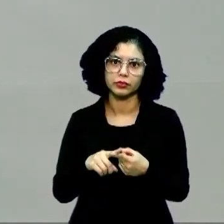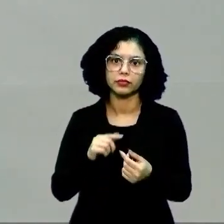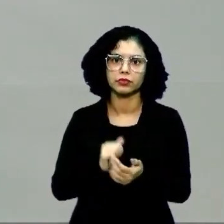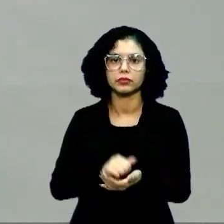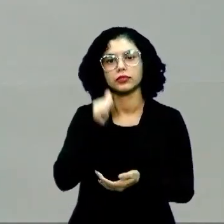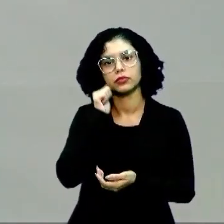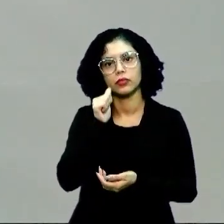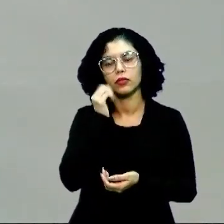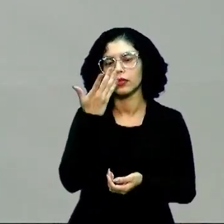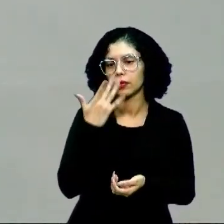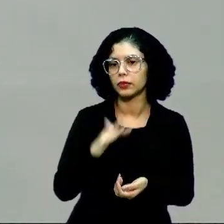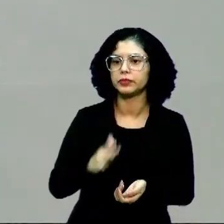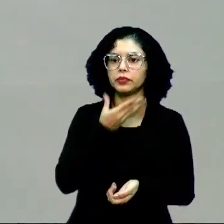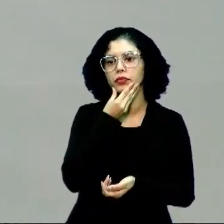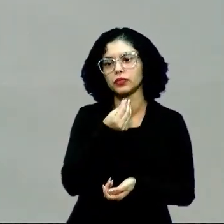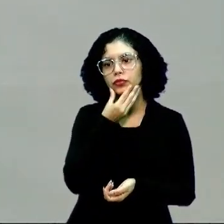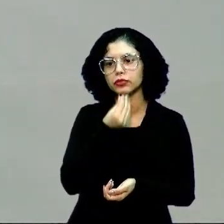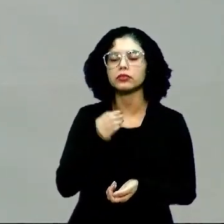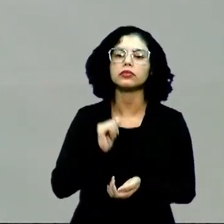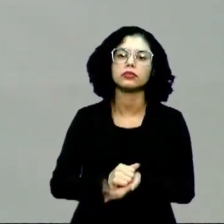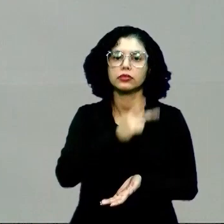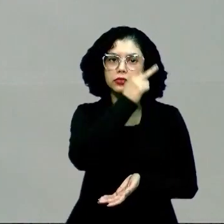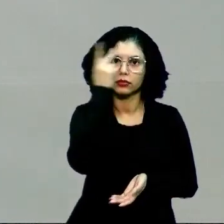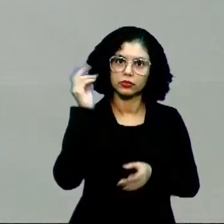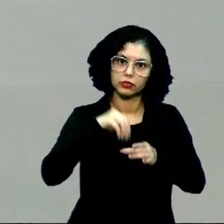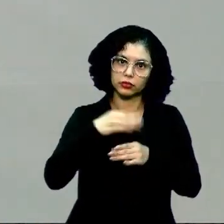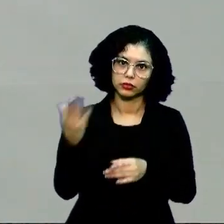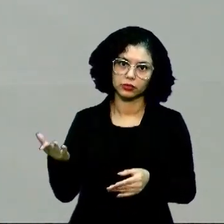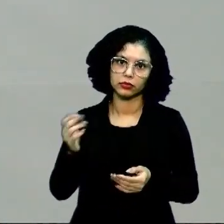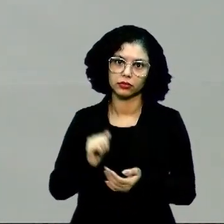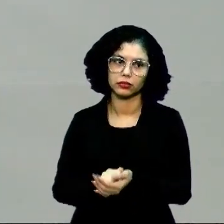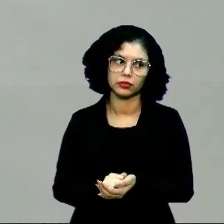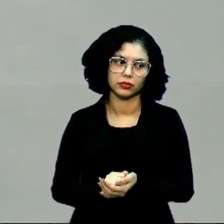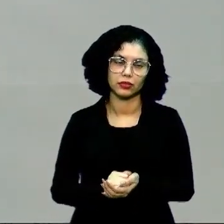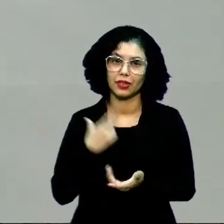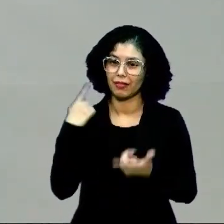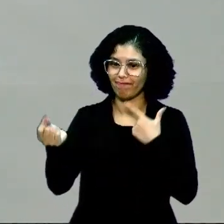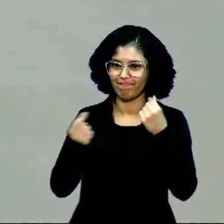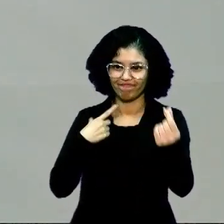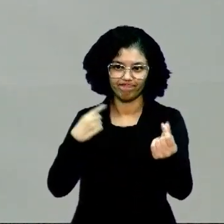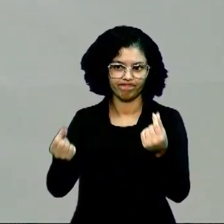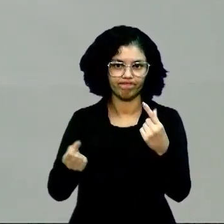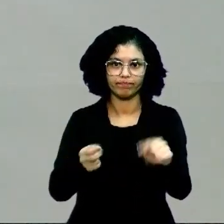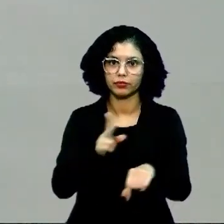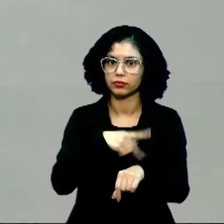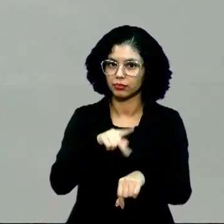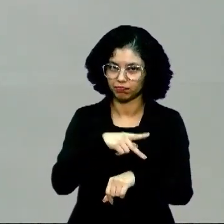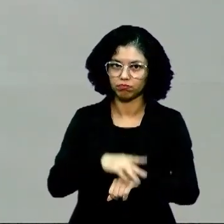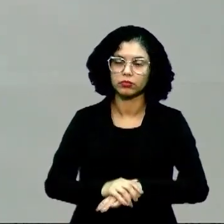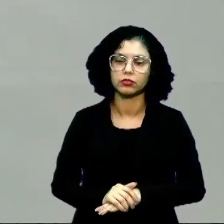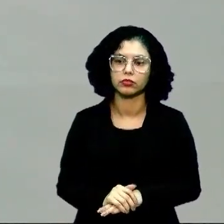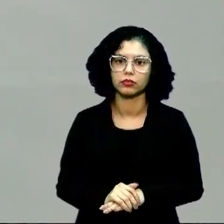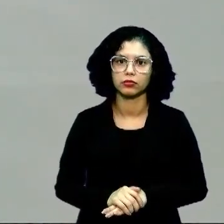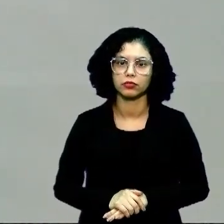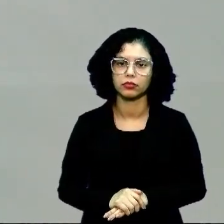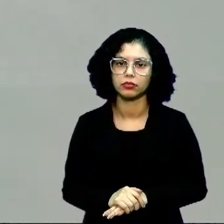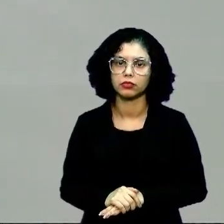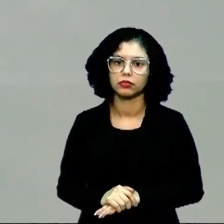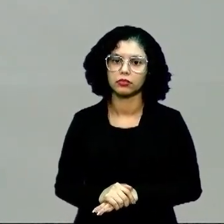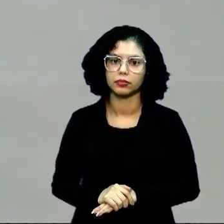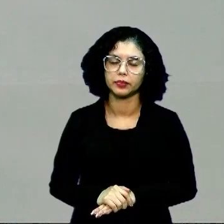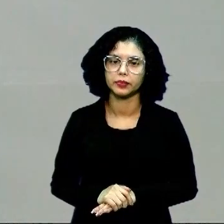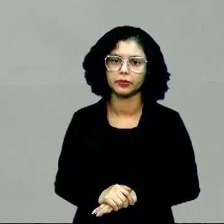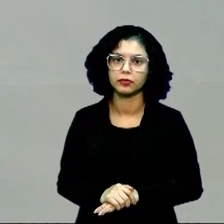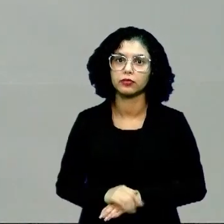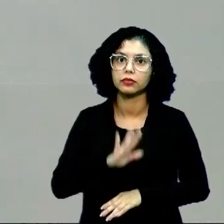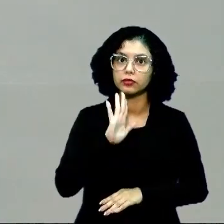mulheres, crianças, homens, as pessoas de forma desesperadas tentavam de alguma maneira fugir, sair daquele